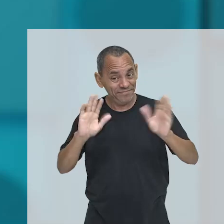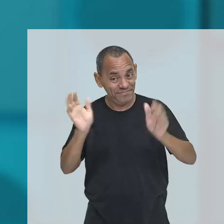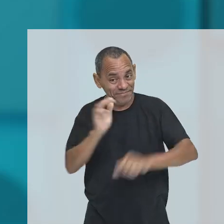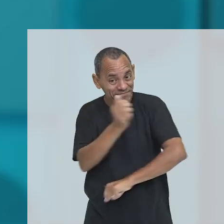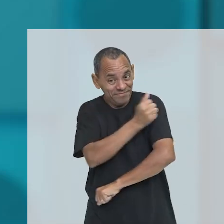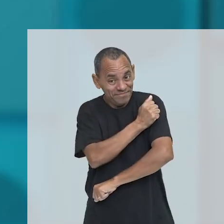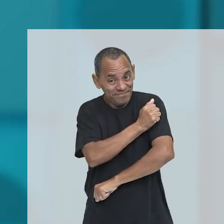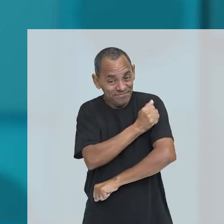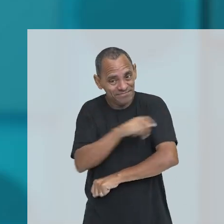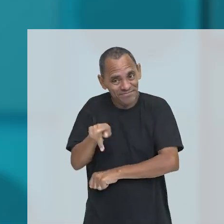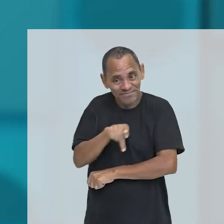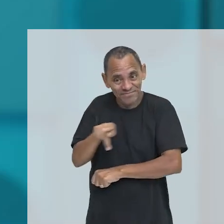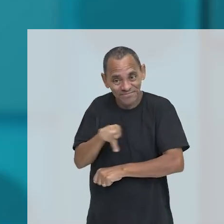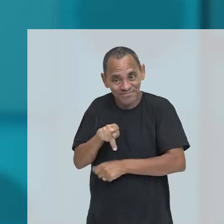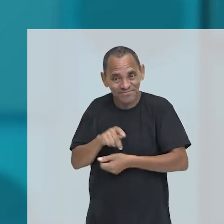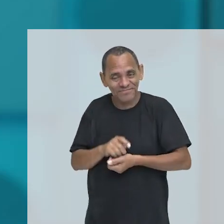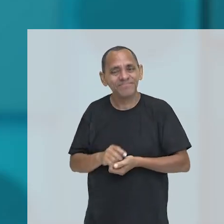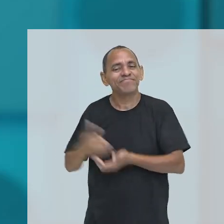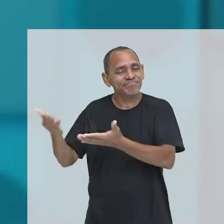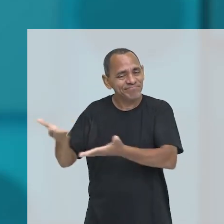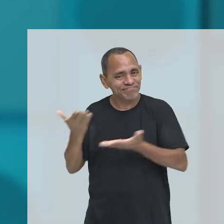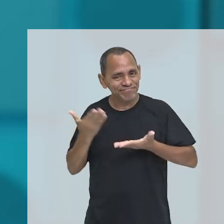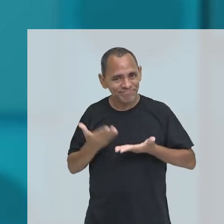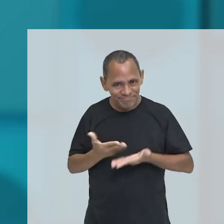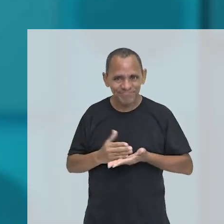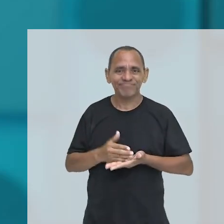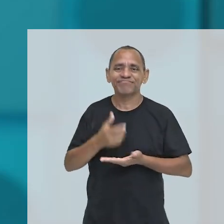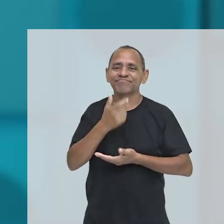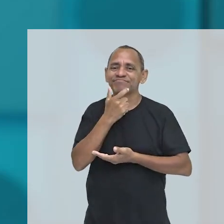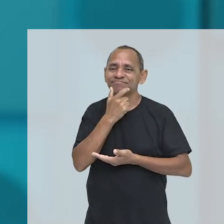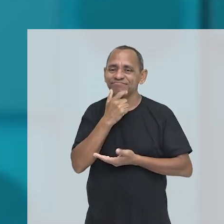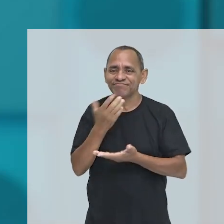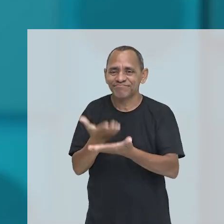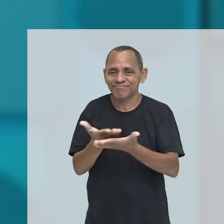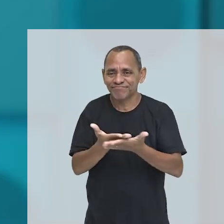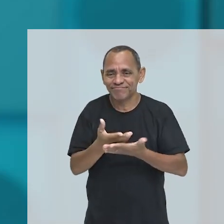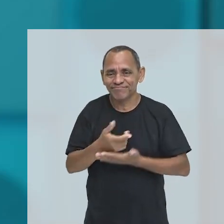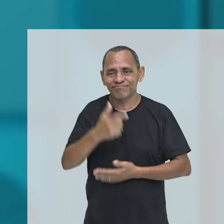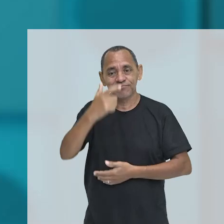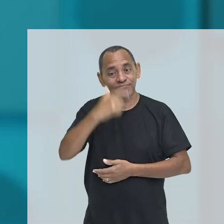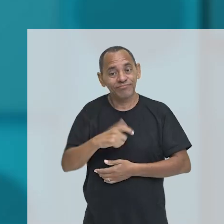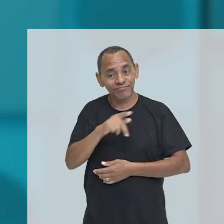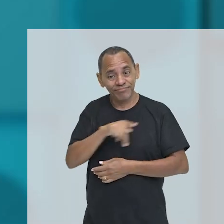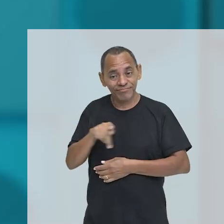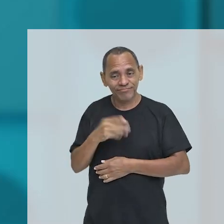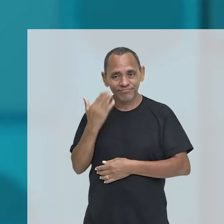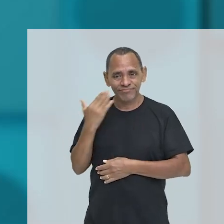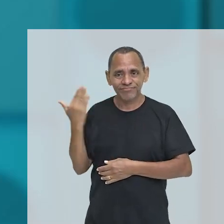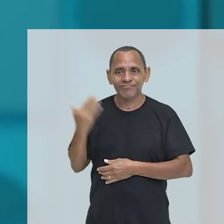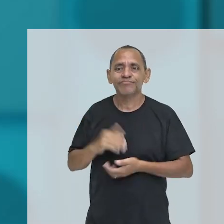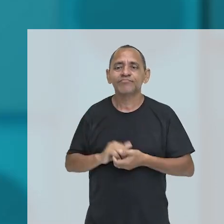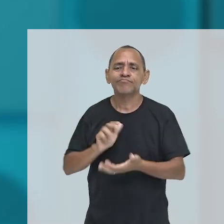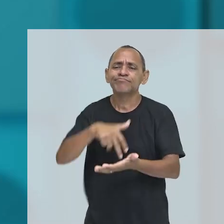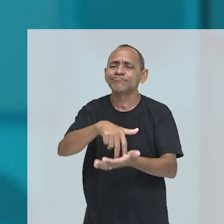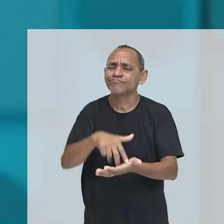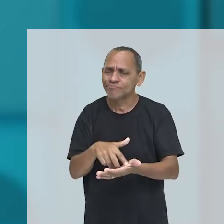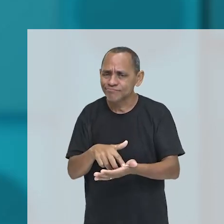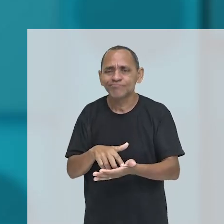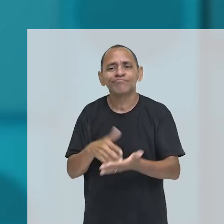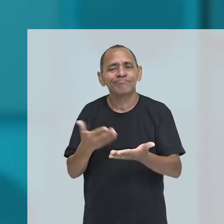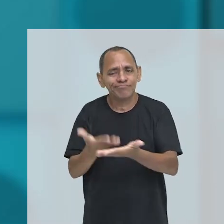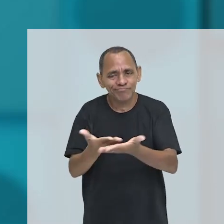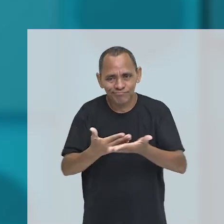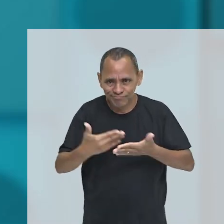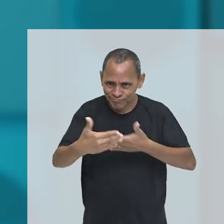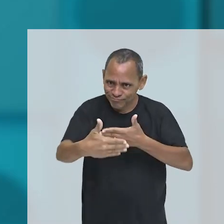Hello, dear students, teachers, welcome! Bem-vindos à nossa aula de língua inglesa. Sou o teacher Ademir Ribeiro e vou ficar com vocês aí ao longo